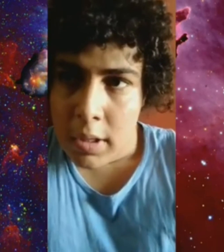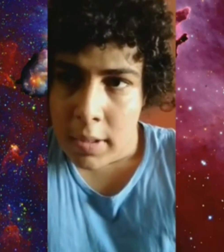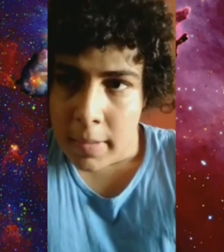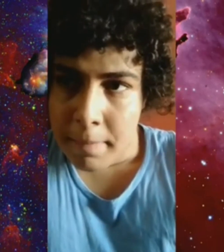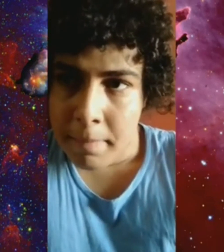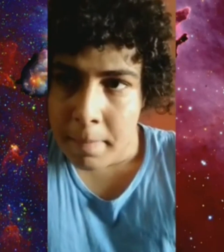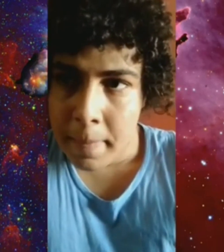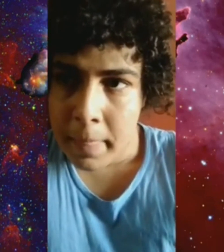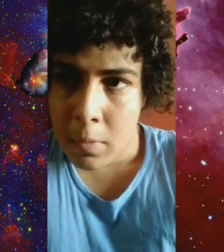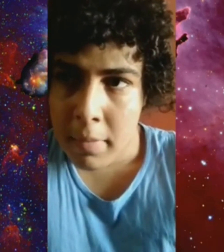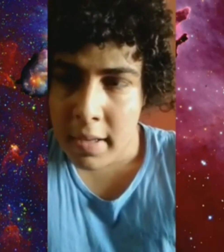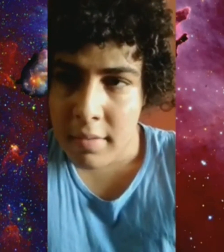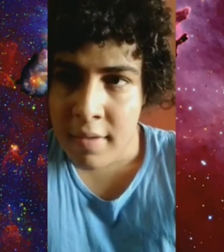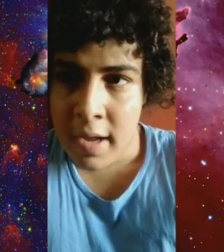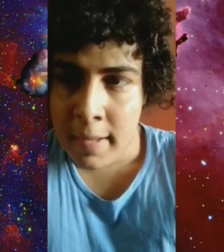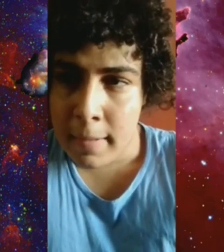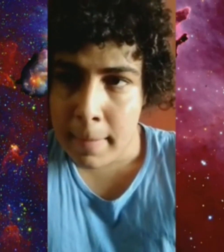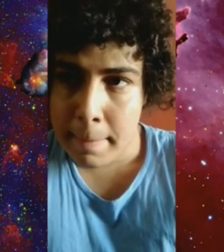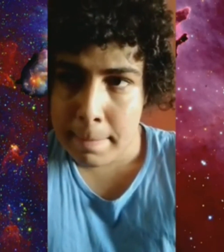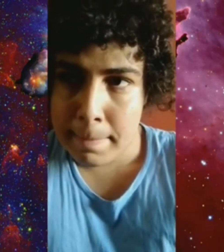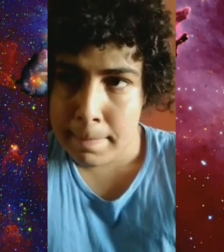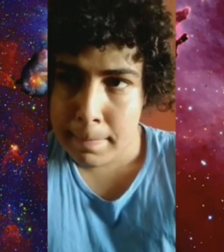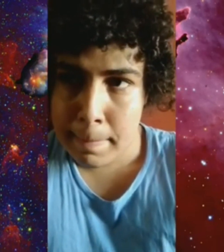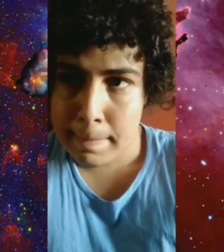E como é que se faz?